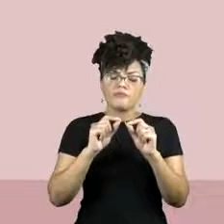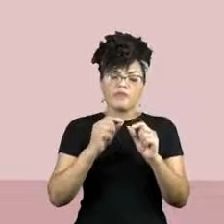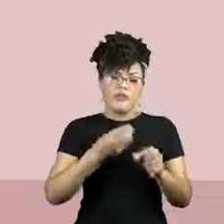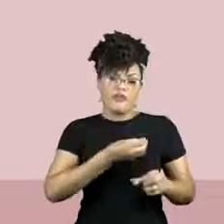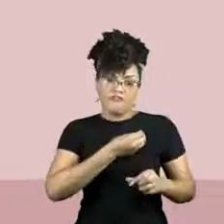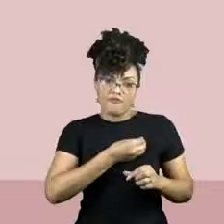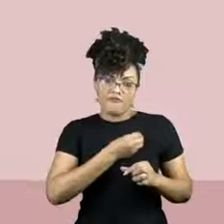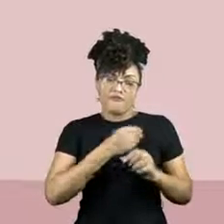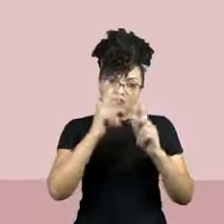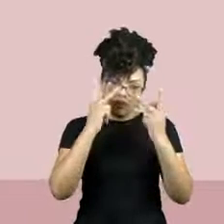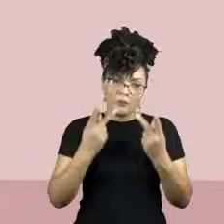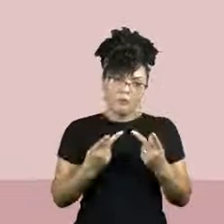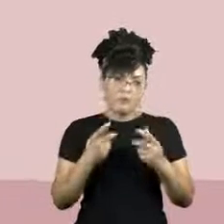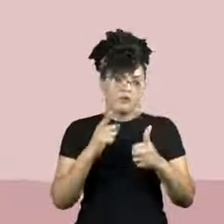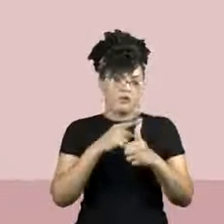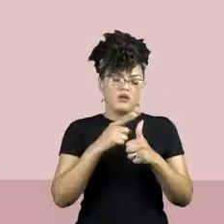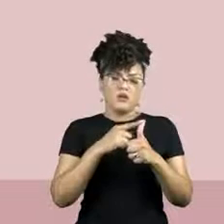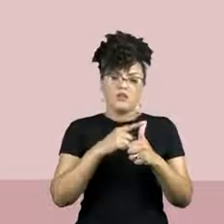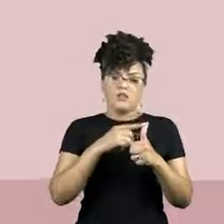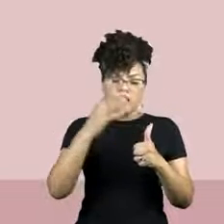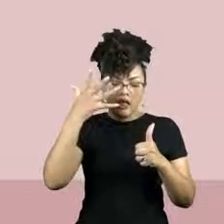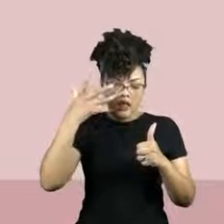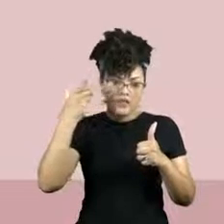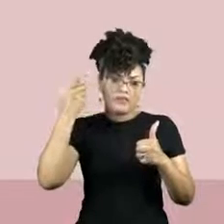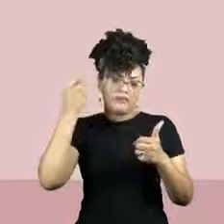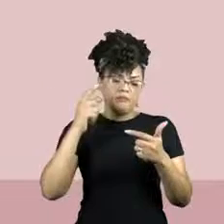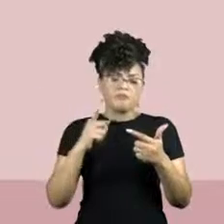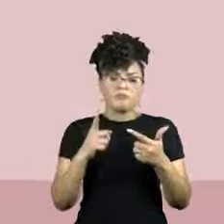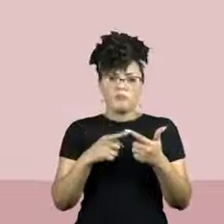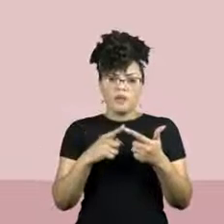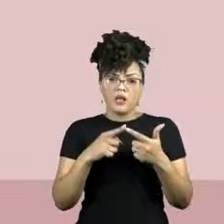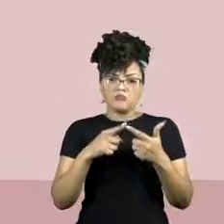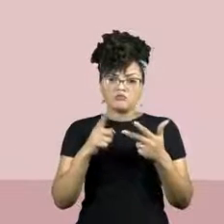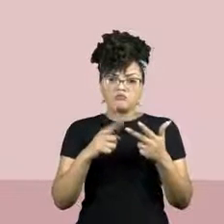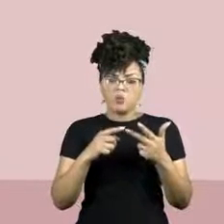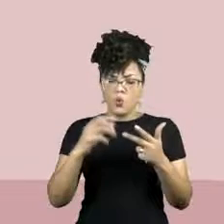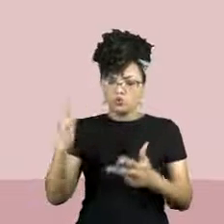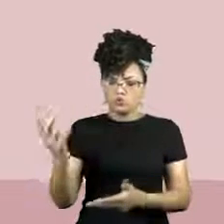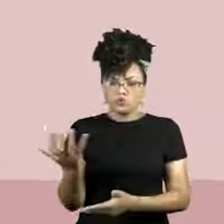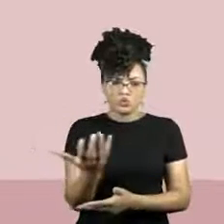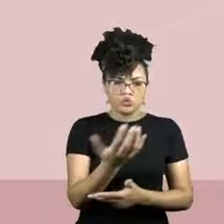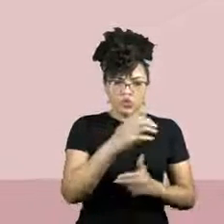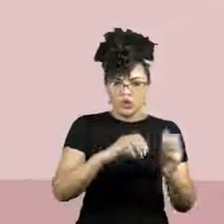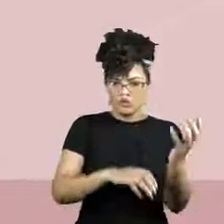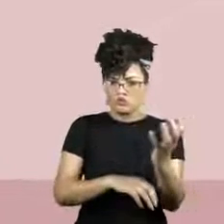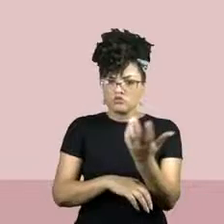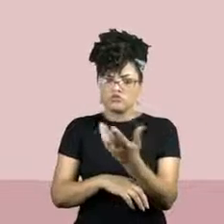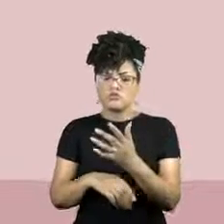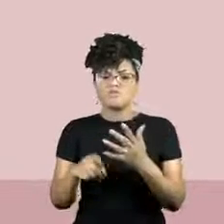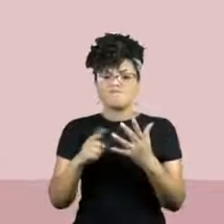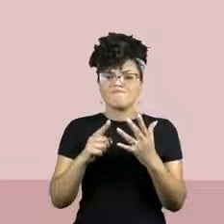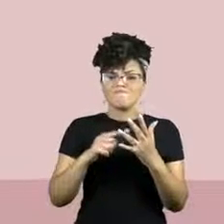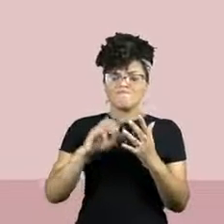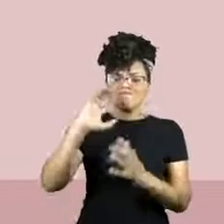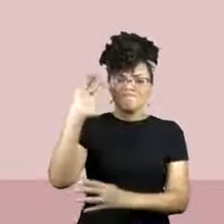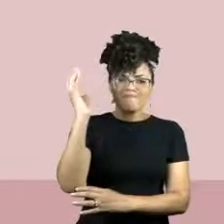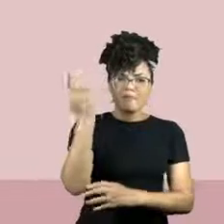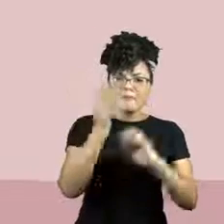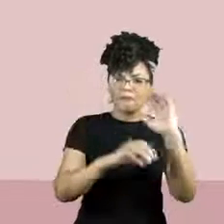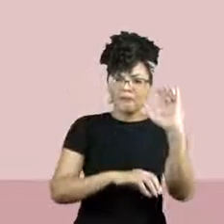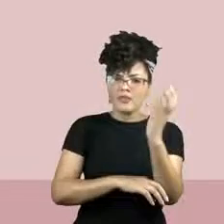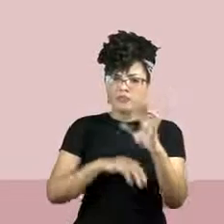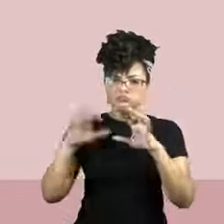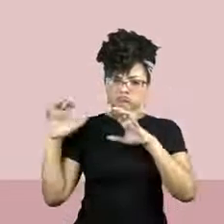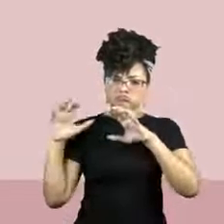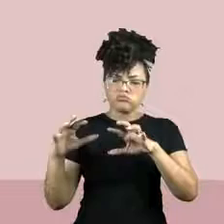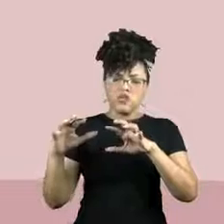vidas humanas, vidas animais, presença de vegetação, impacto ambiental no local, e